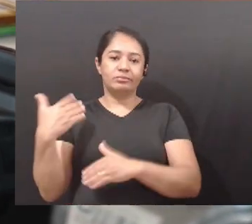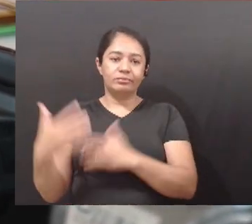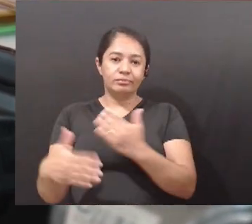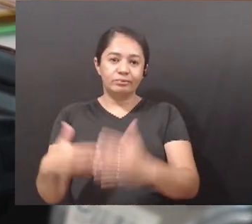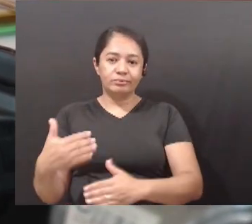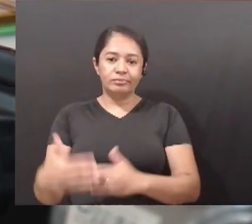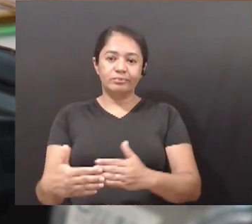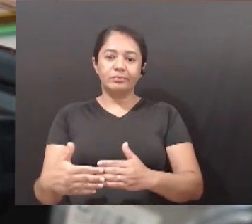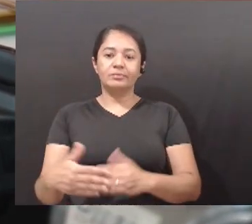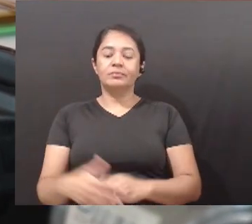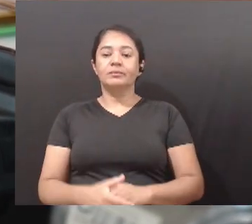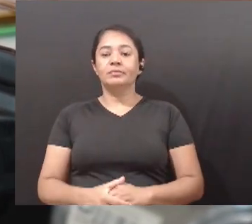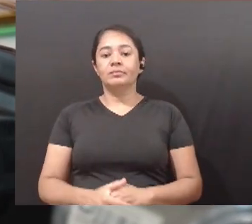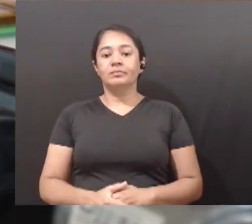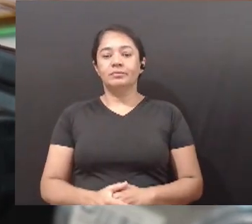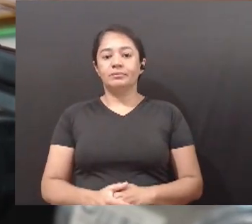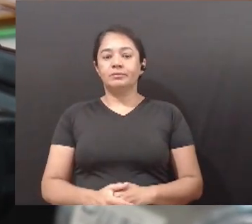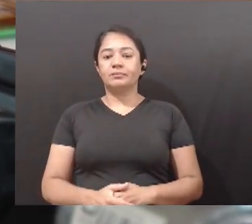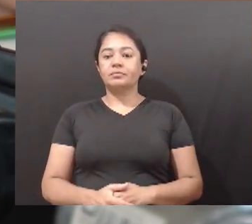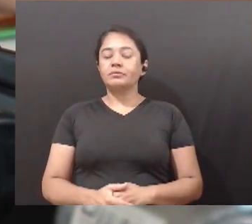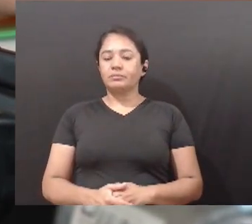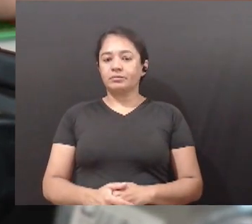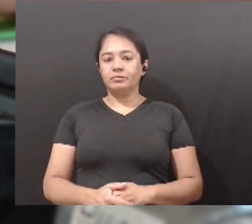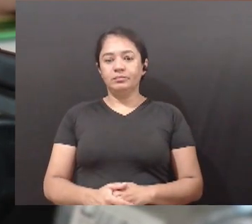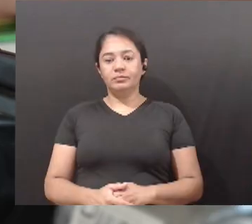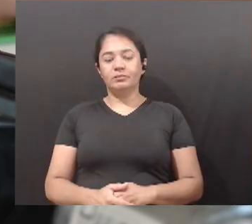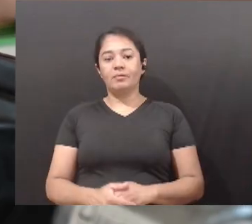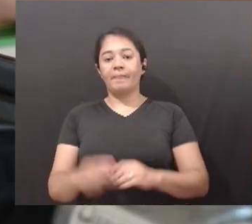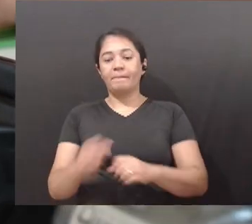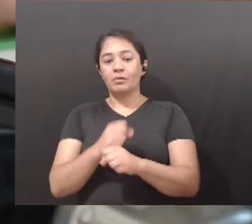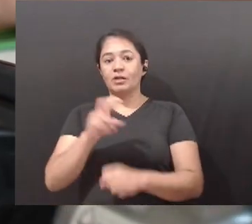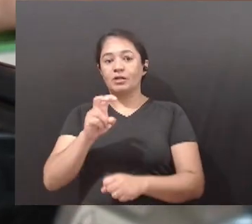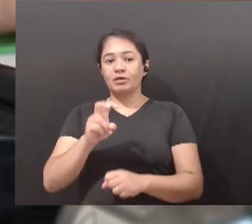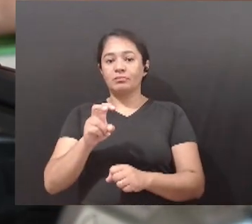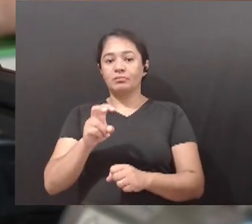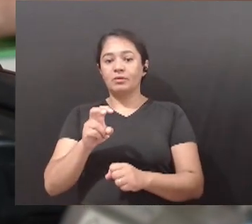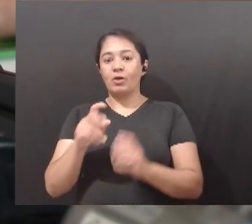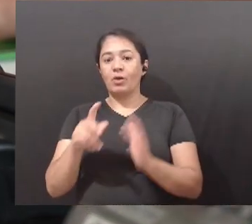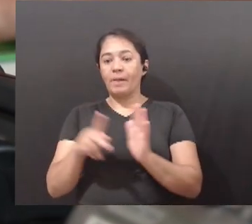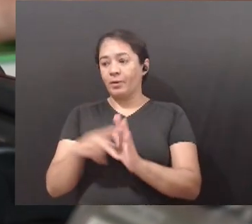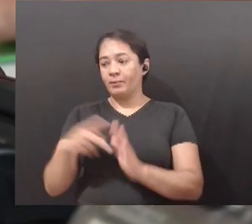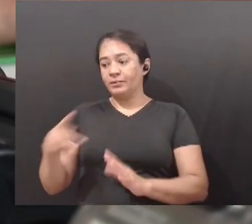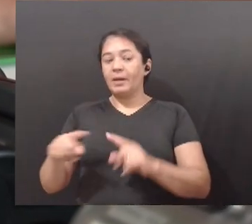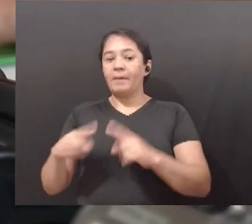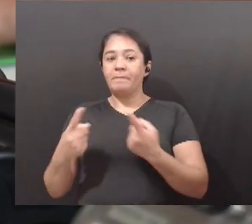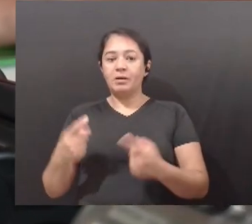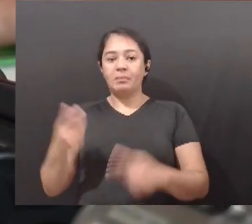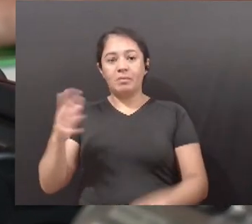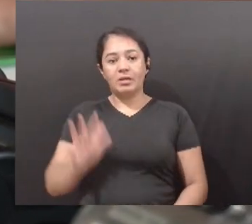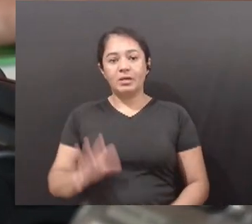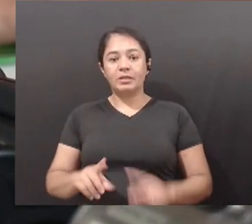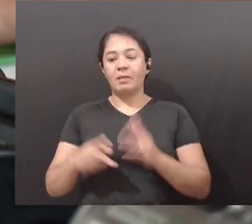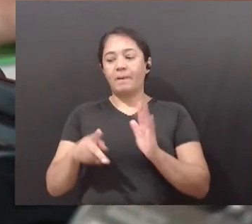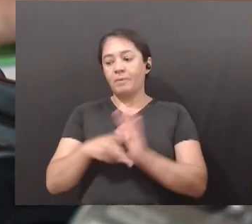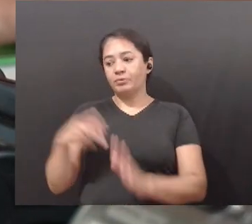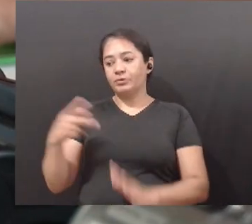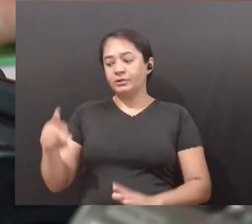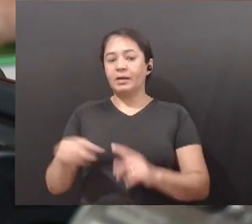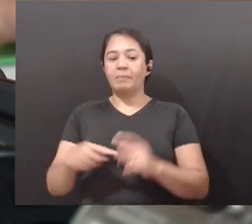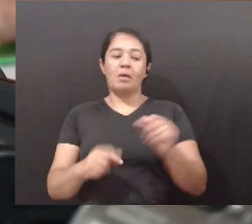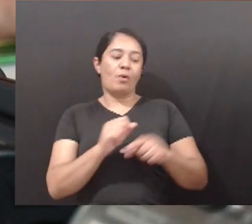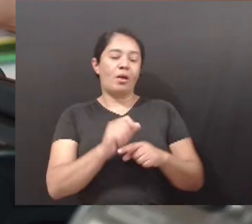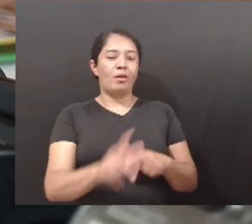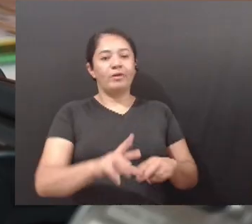financiou 5 anos. Depois do financiamento de 5 anos, realmente o carro vai ser da pessoa. Mais barato, mas vai ser dela. Já no aluguel, realmente não vai ser o bem